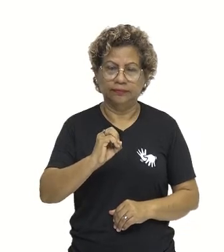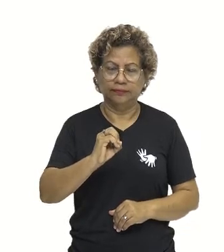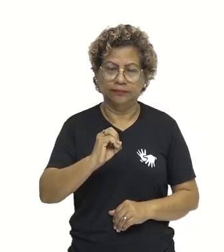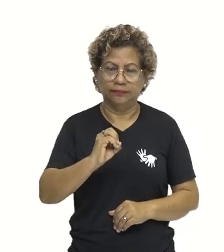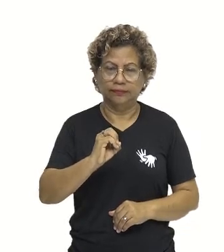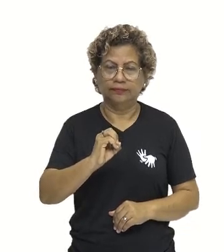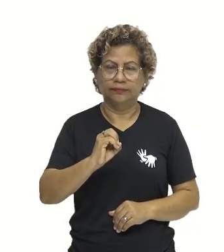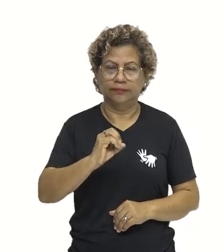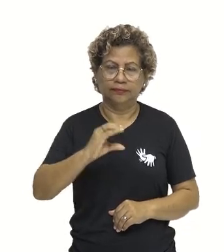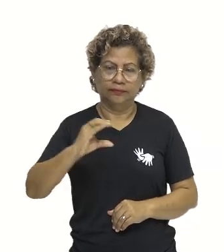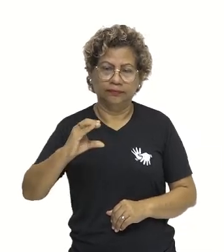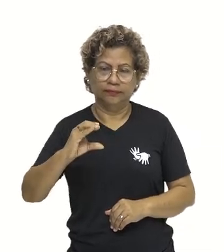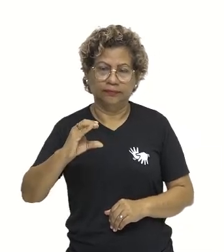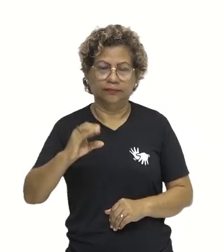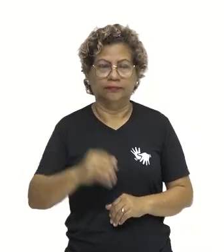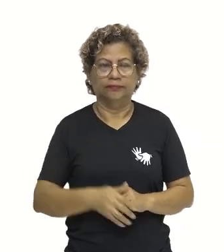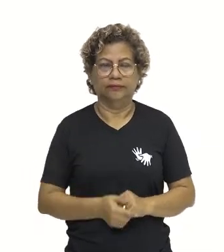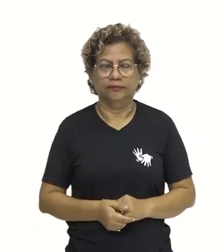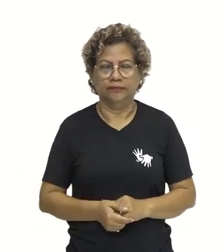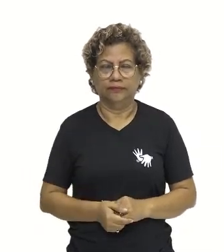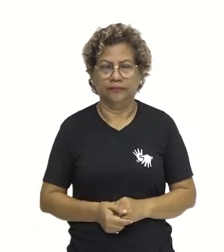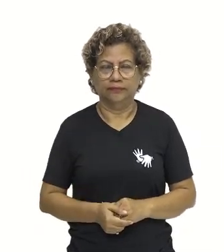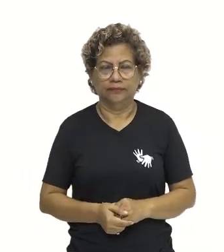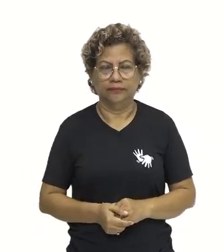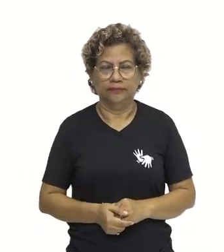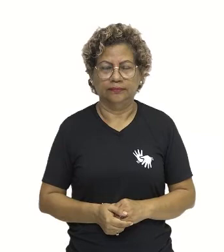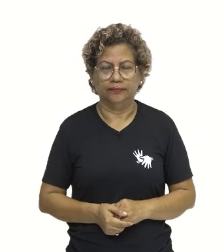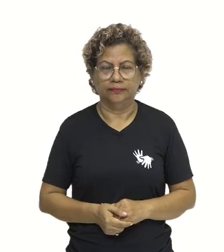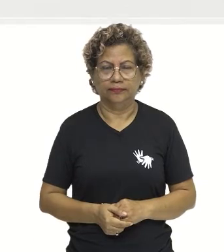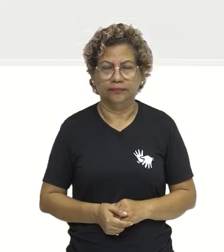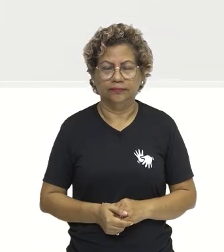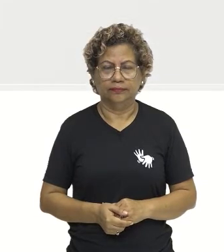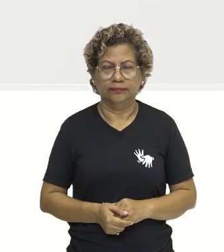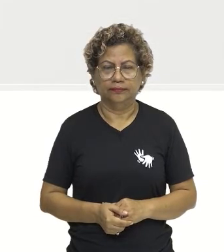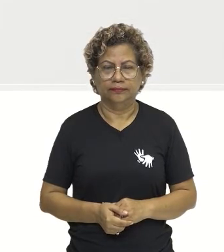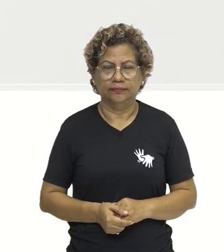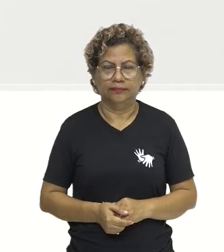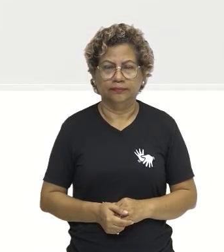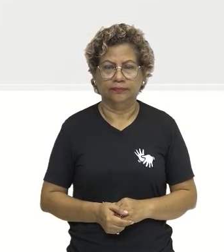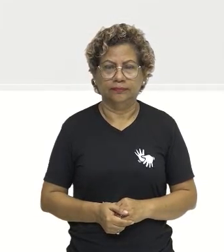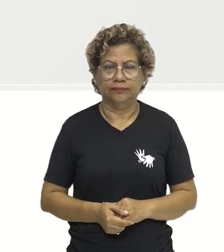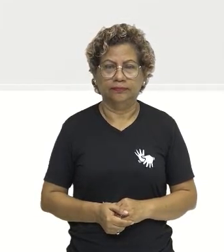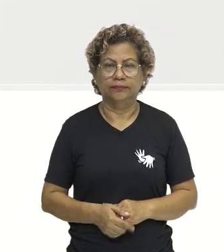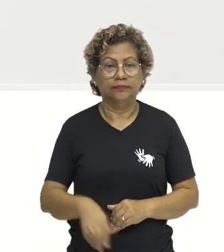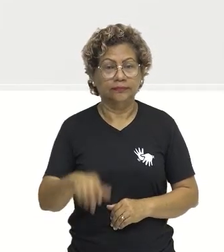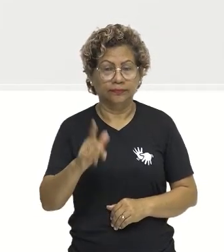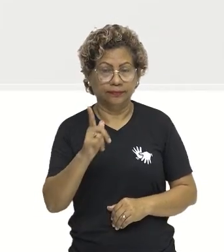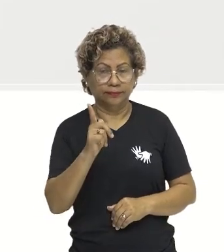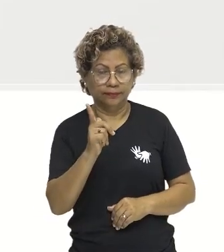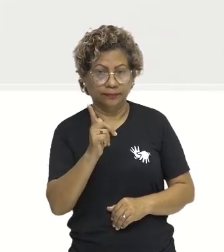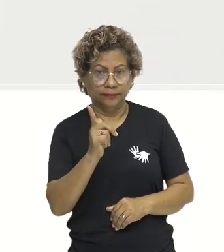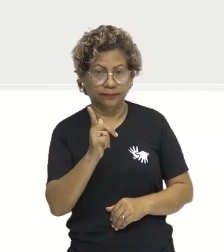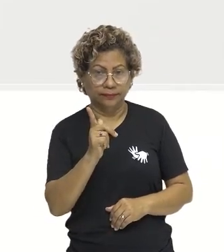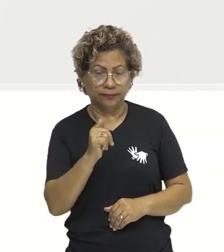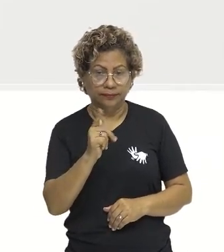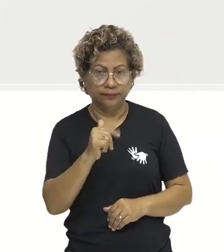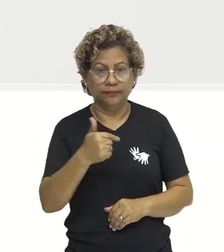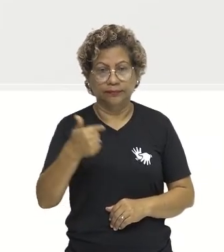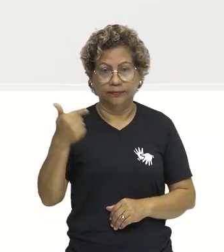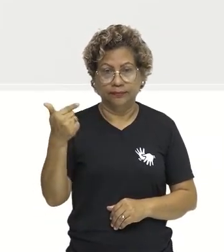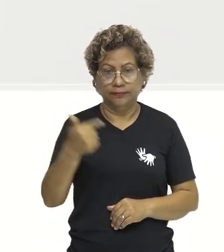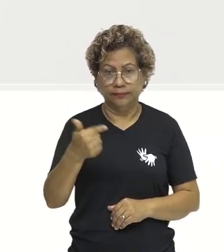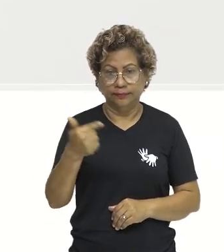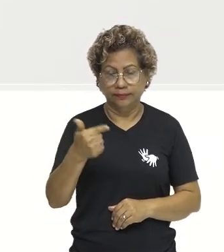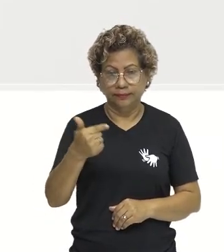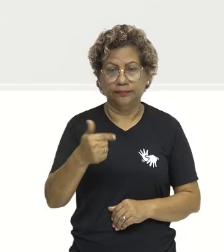graus Celsius. Já para a água 2, vejam aí que eu tenho